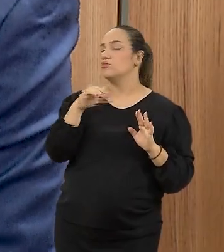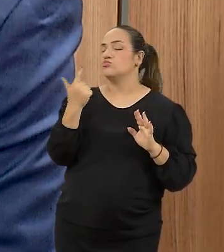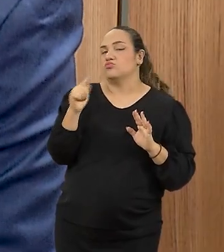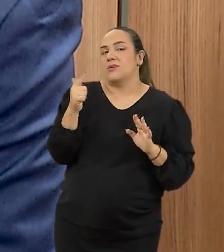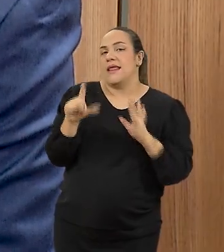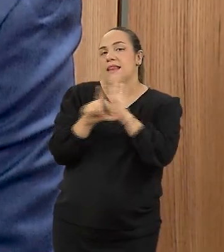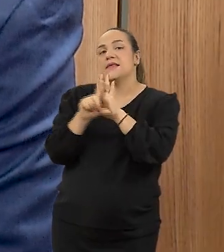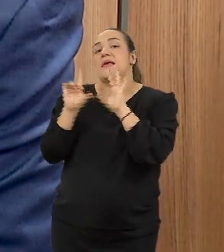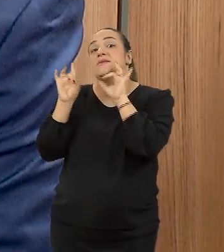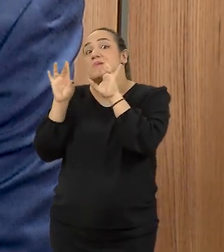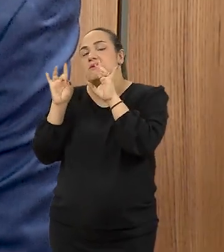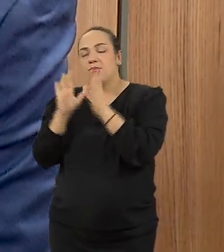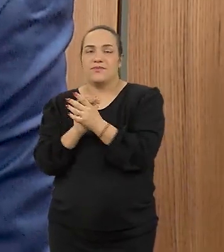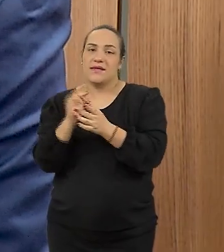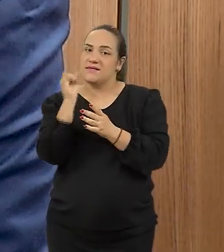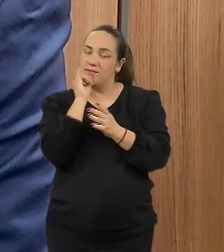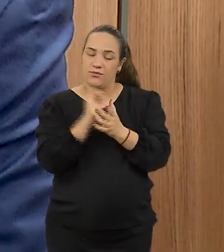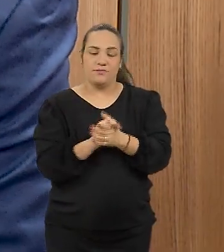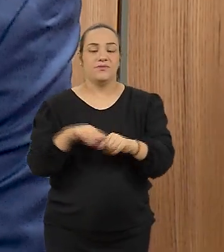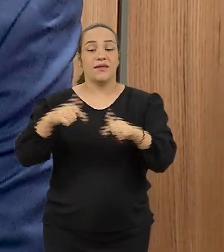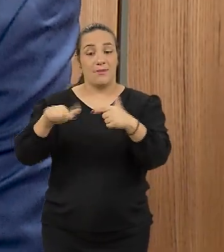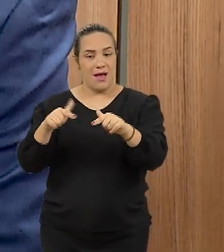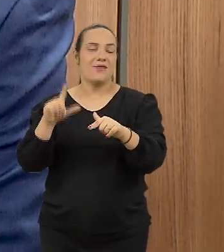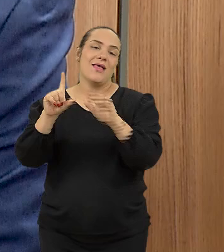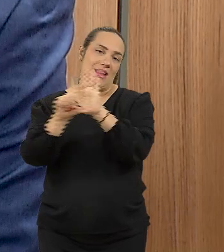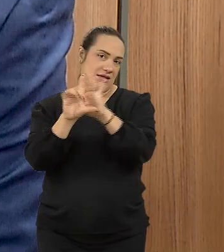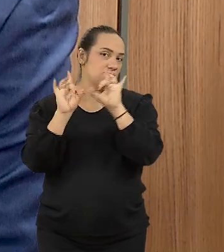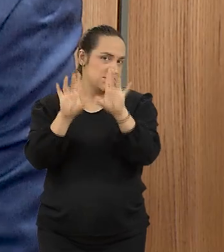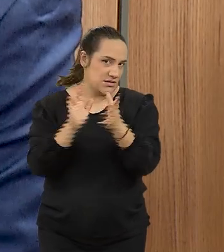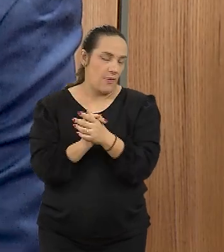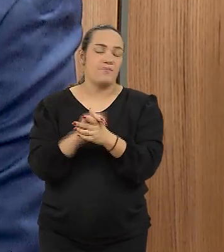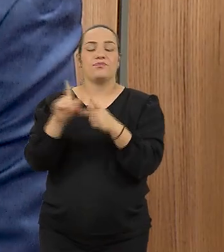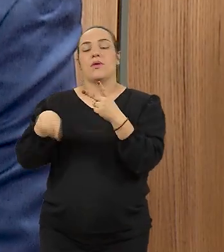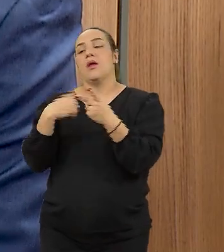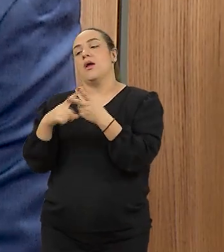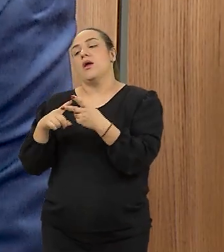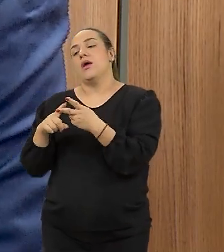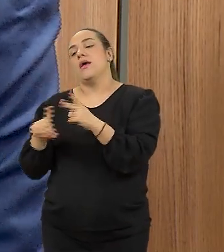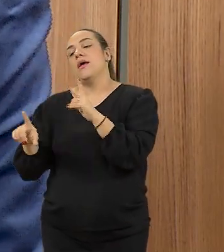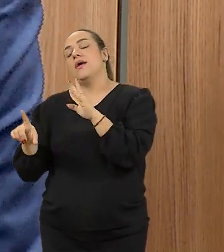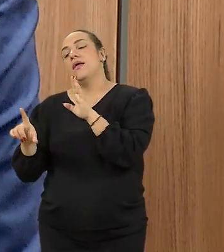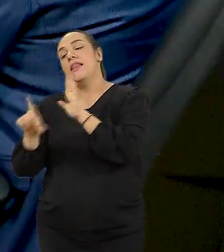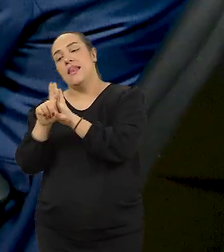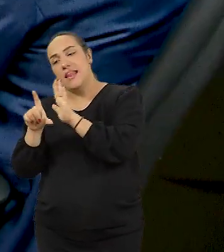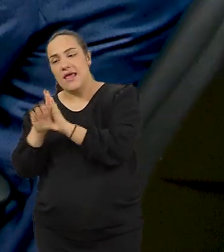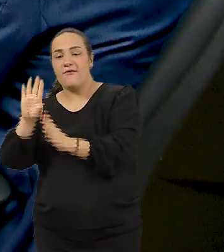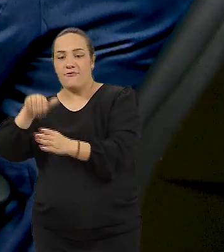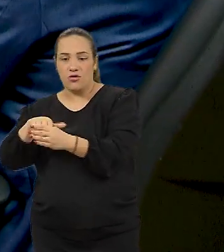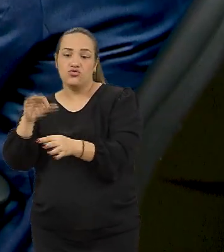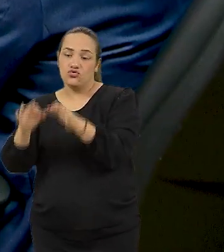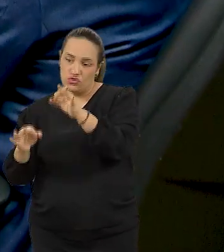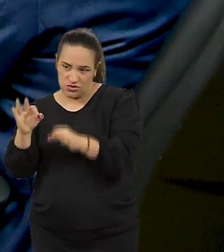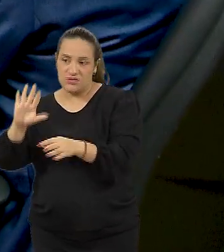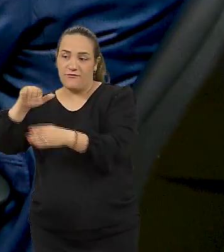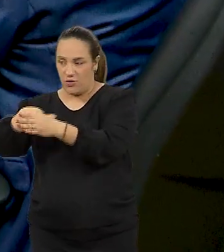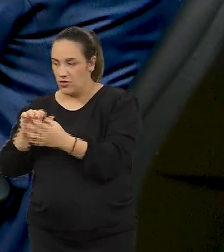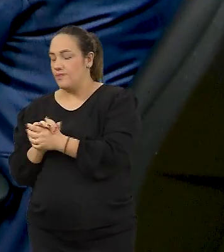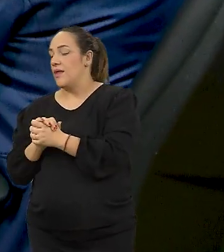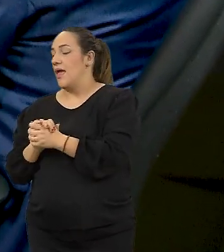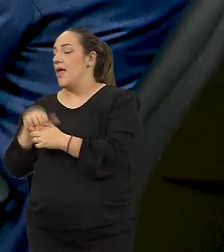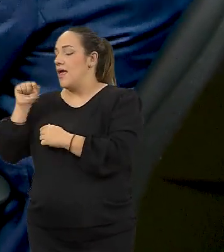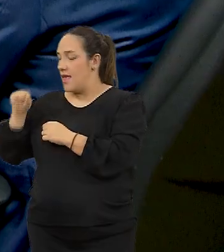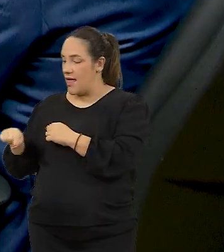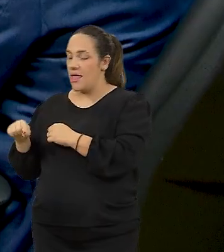especialidade. Então, direito do trabalho, a legislação trabalhista, justiça do trabalho, legislação eleitoral, justiça eleitoral,